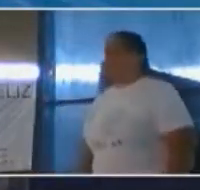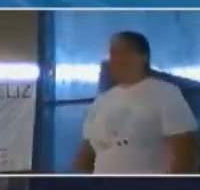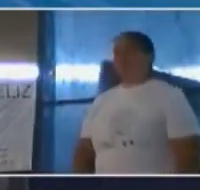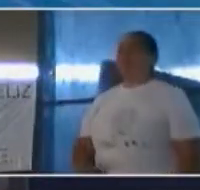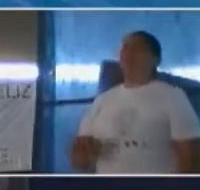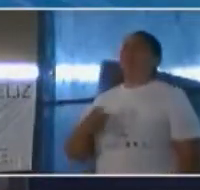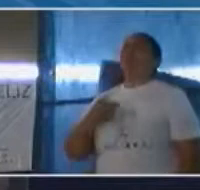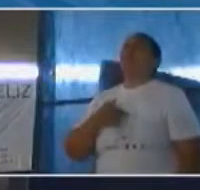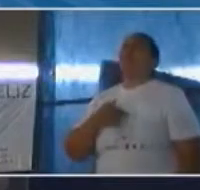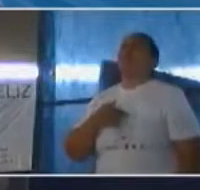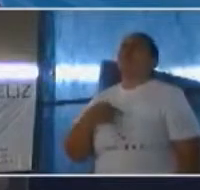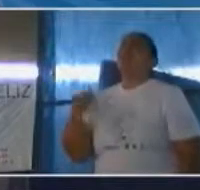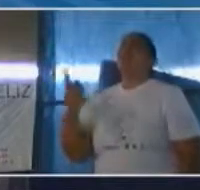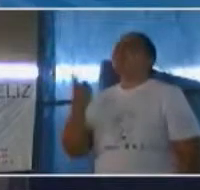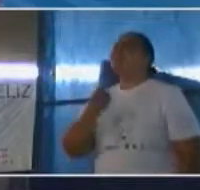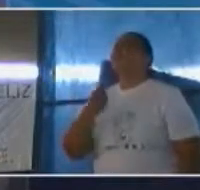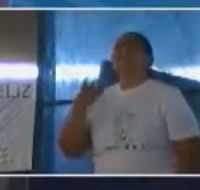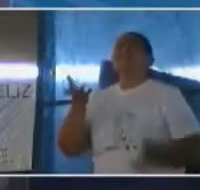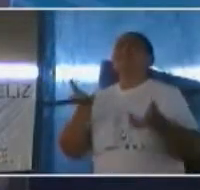buscando? Ora,